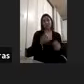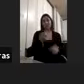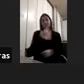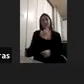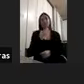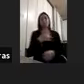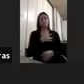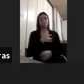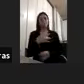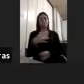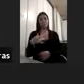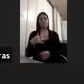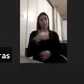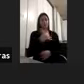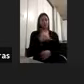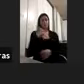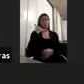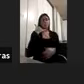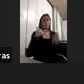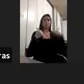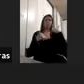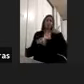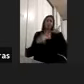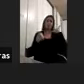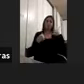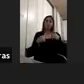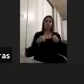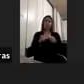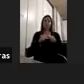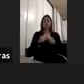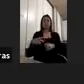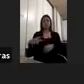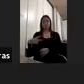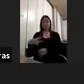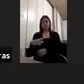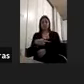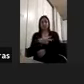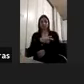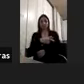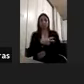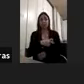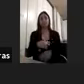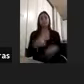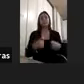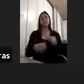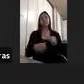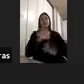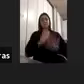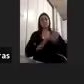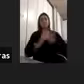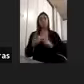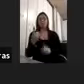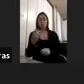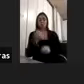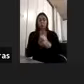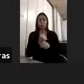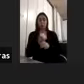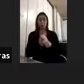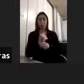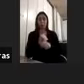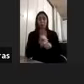me ligou para avisar que ele ia ter que fazer realmente uma cirurgia, que ele já vinha tratando praticamente há 1 ano já dentro da empresa, uma lesão